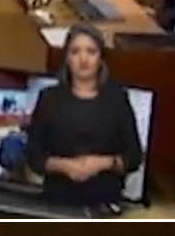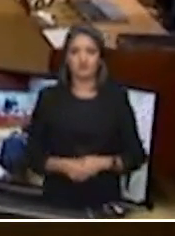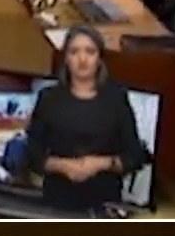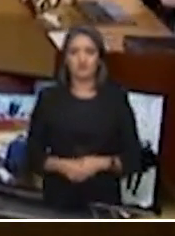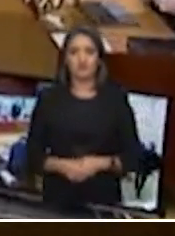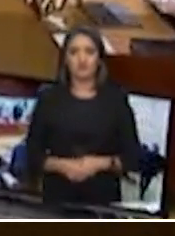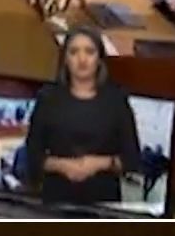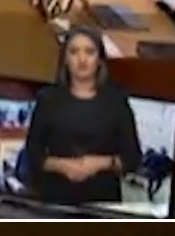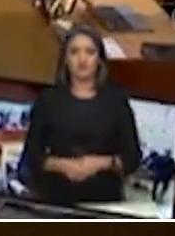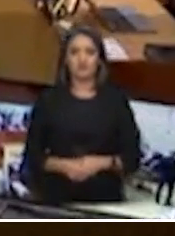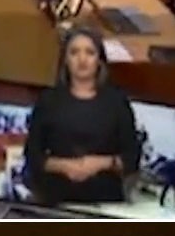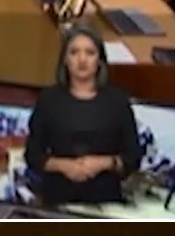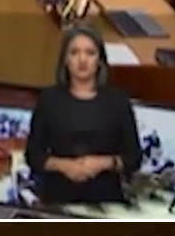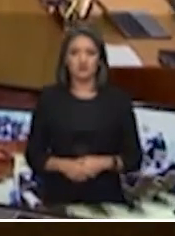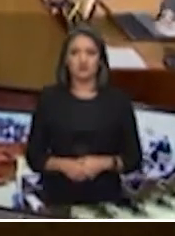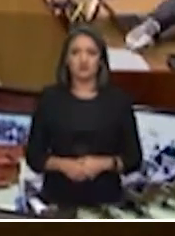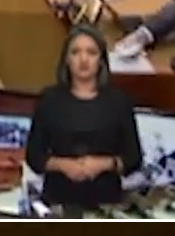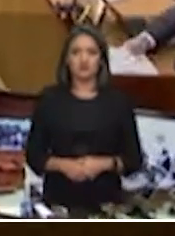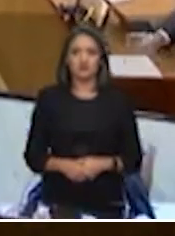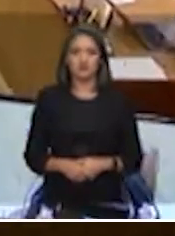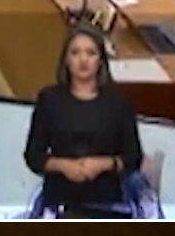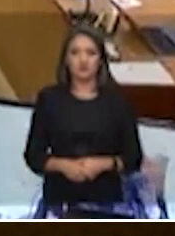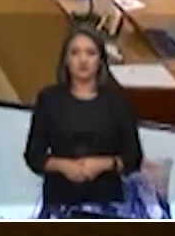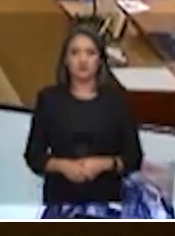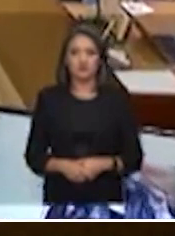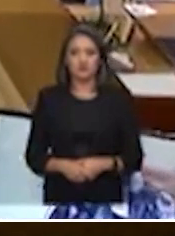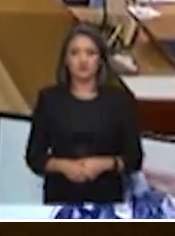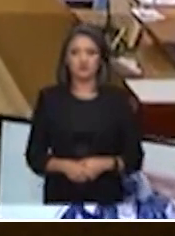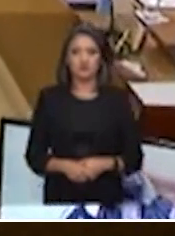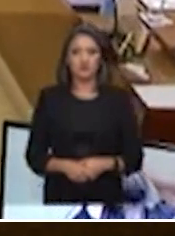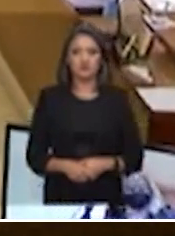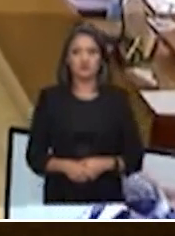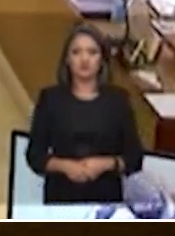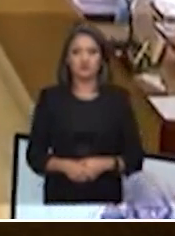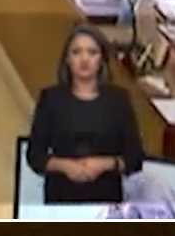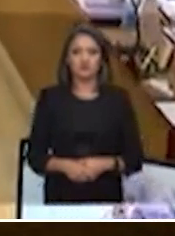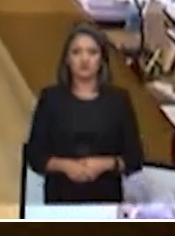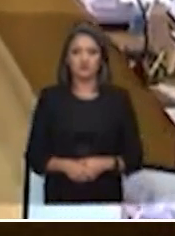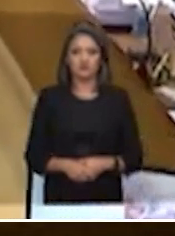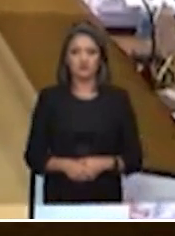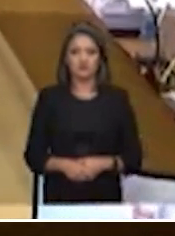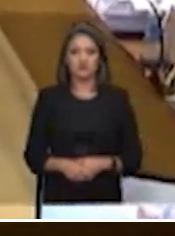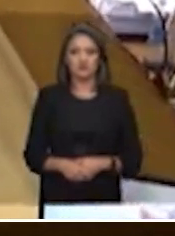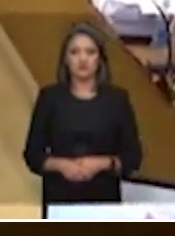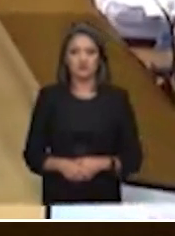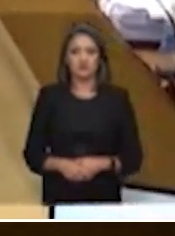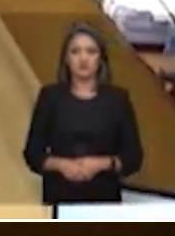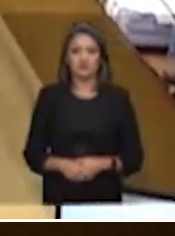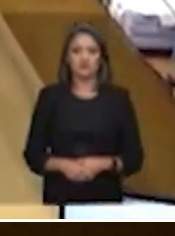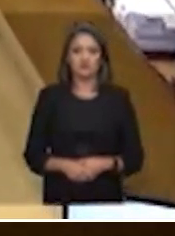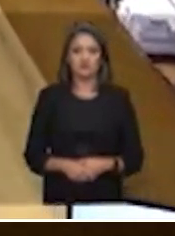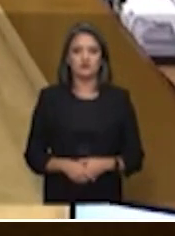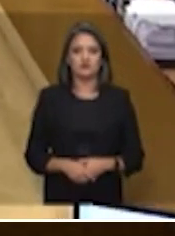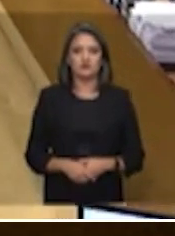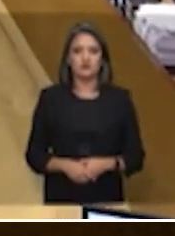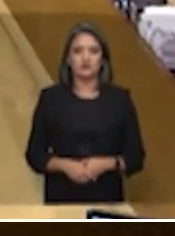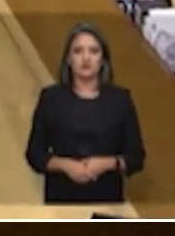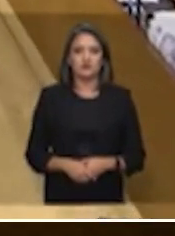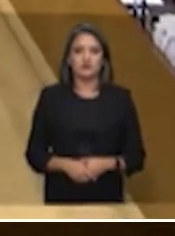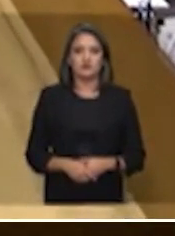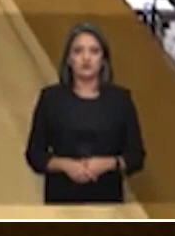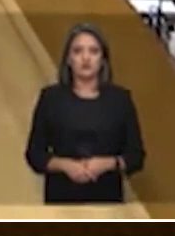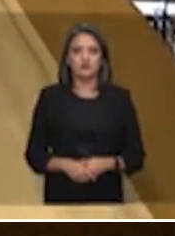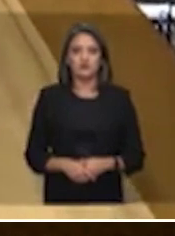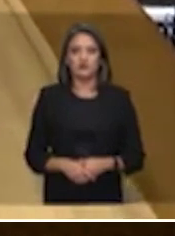prisões feita de forma monocrática fica aqui a minha dúvida porque o Ministro Alexandre de Moraes É nesse período nesse recesso